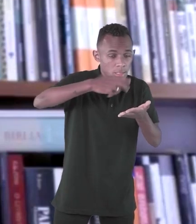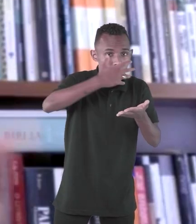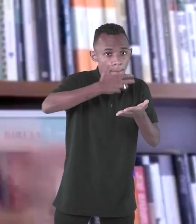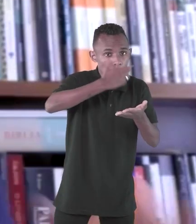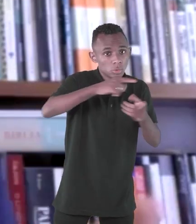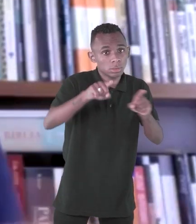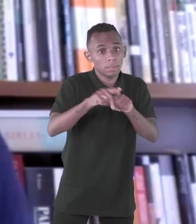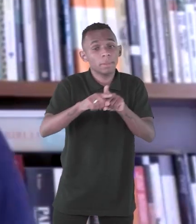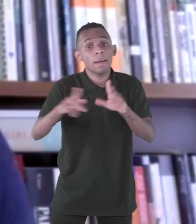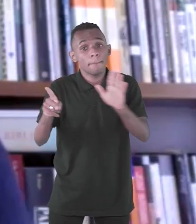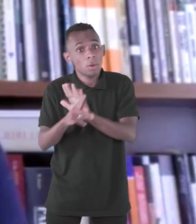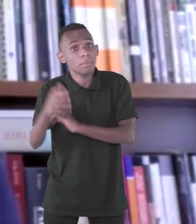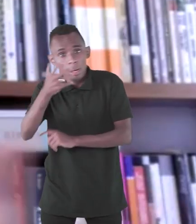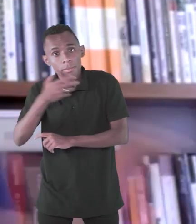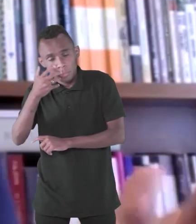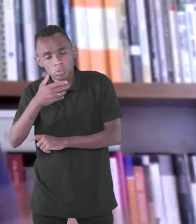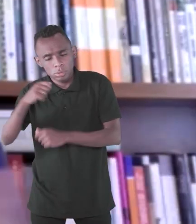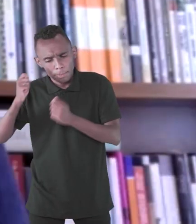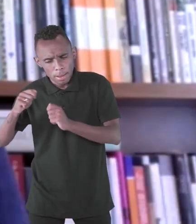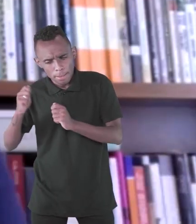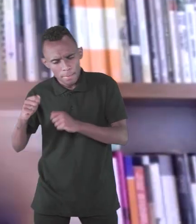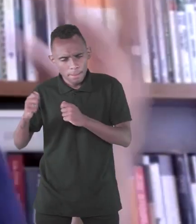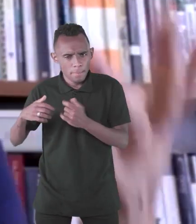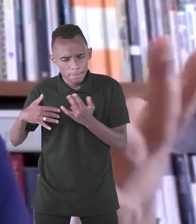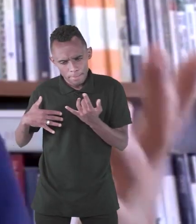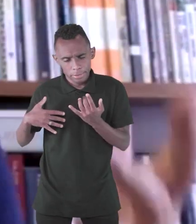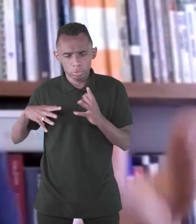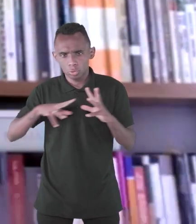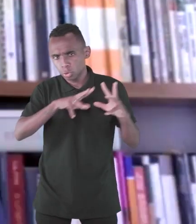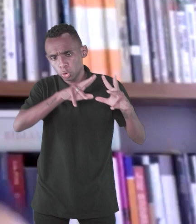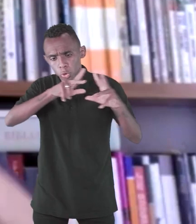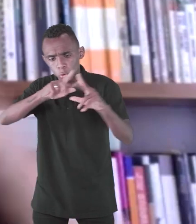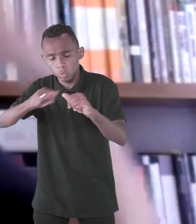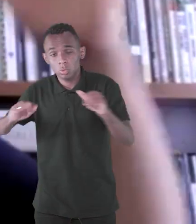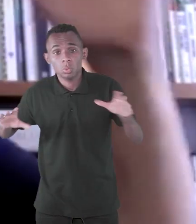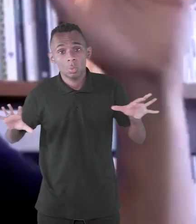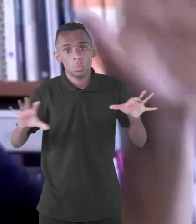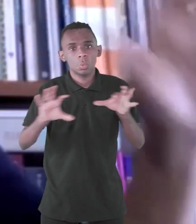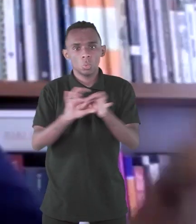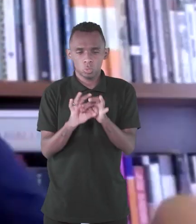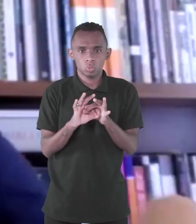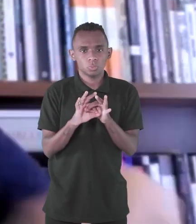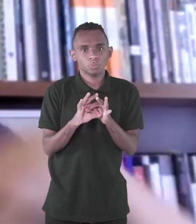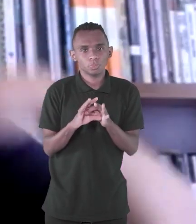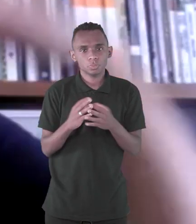Um compositor de músicas, de temas instrumentais, aí já é